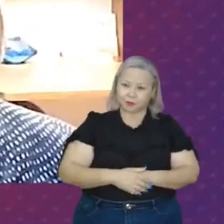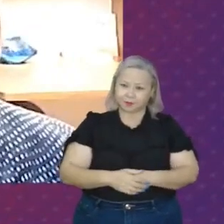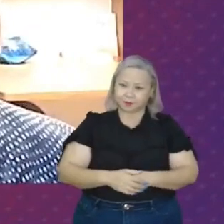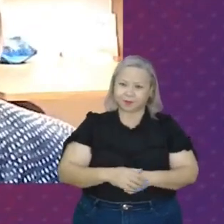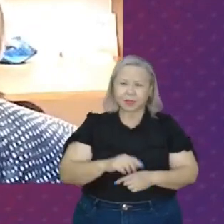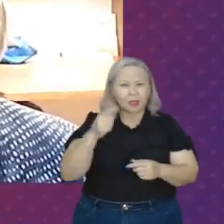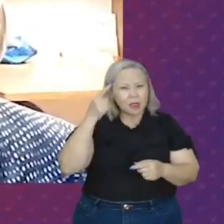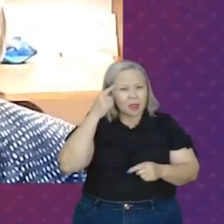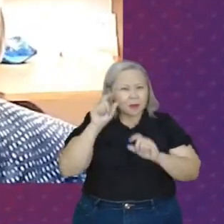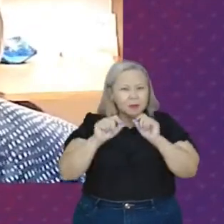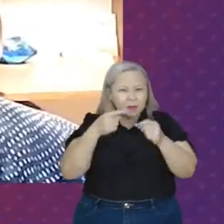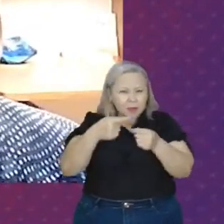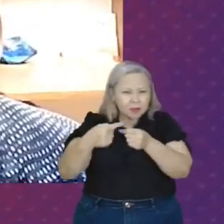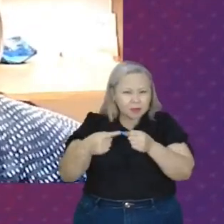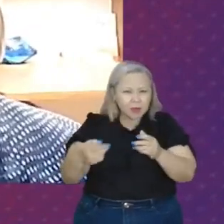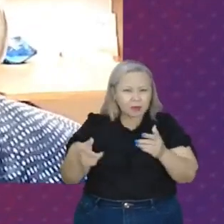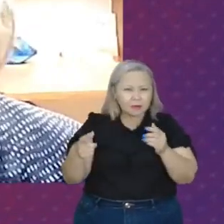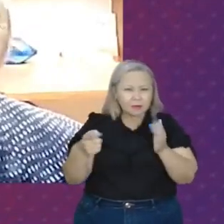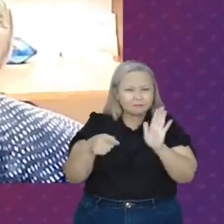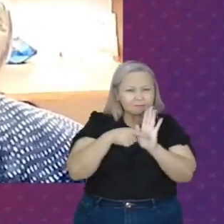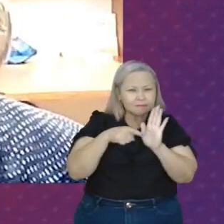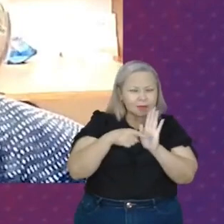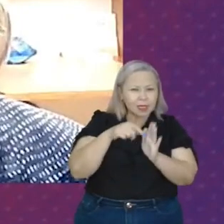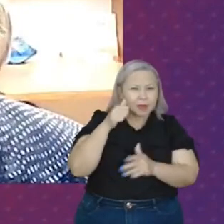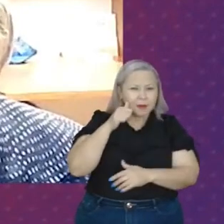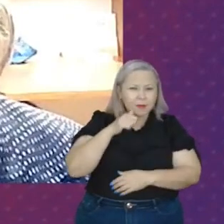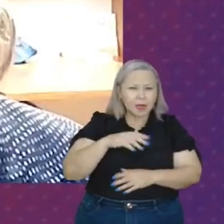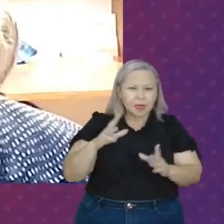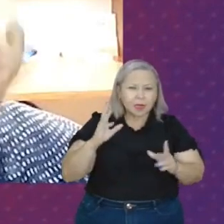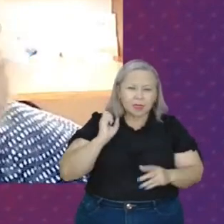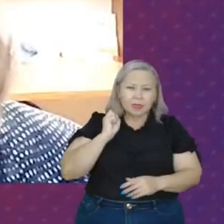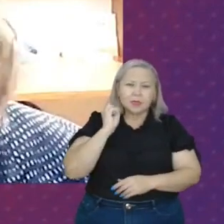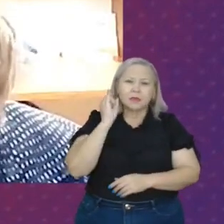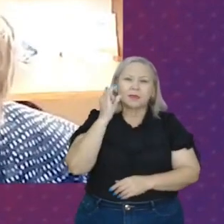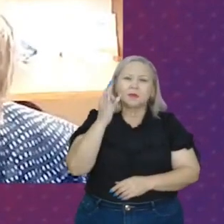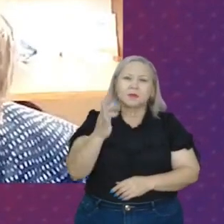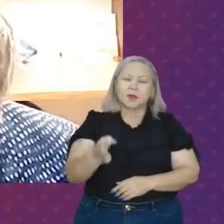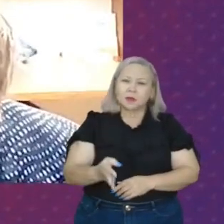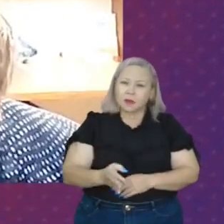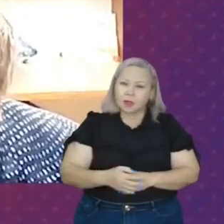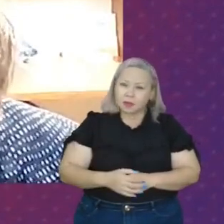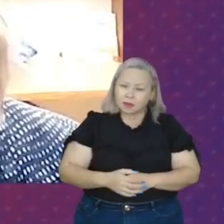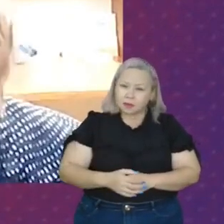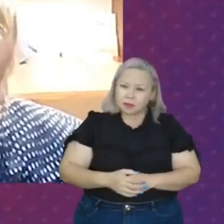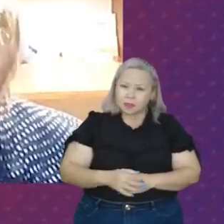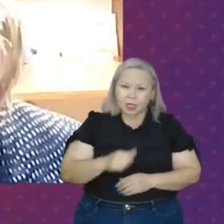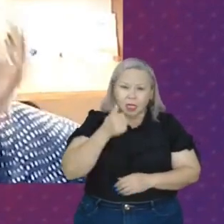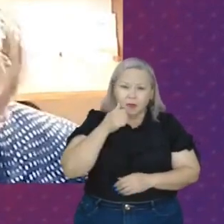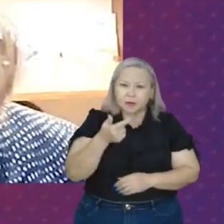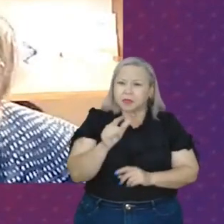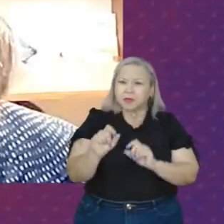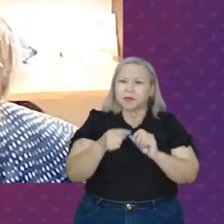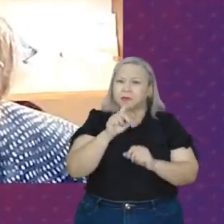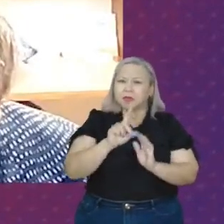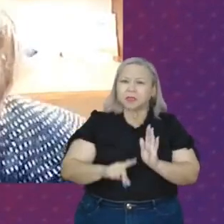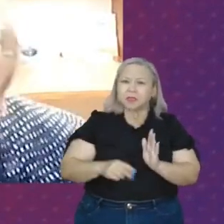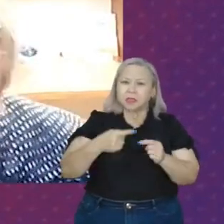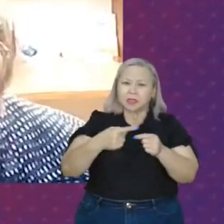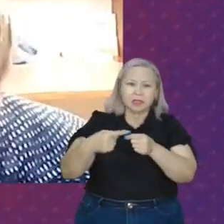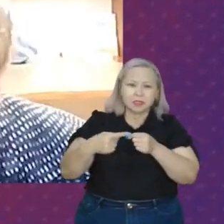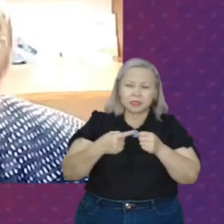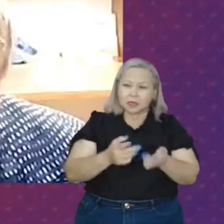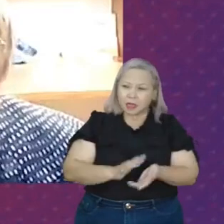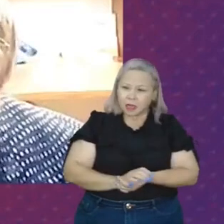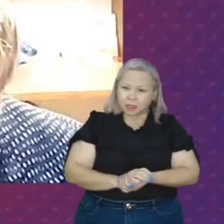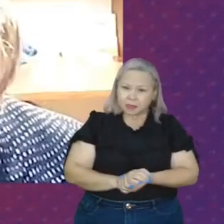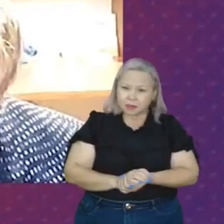cidade é negada para as mulheres? De madrugada, as mulheres não têm direito à cidade. Em